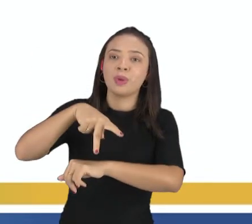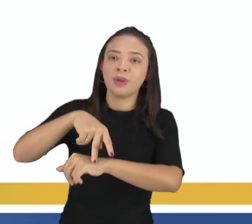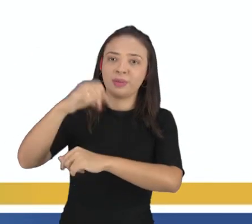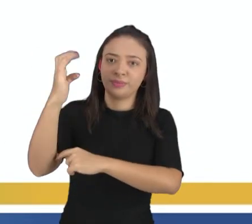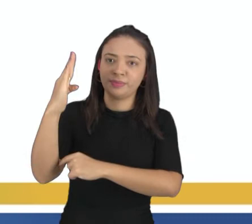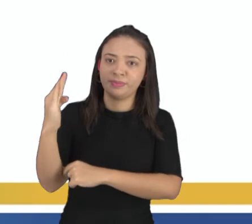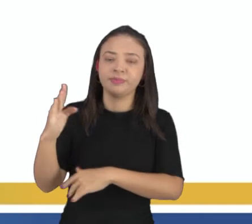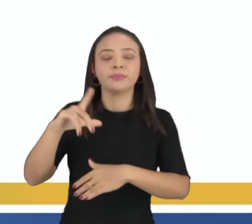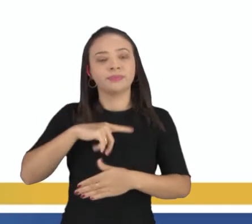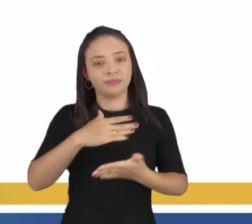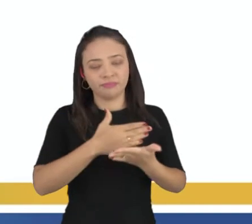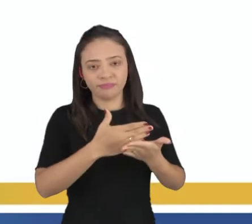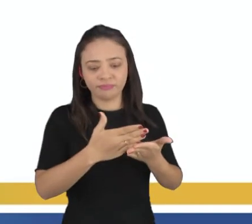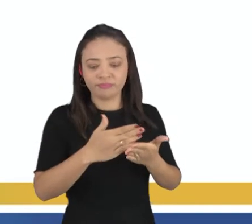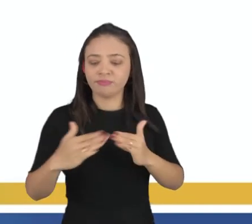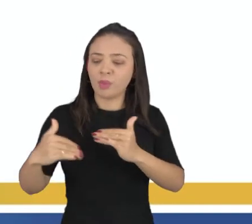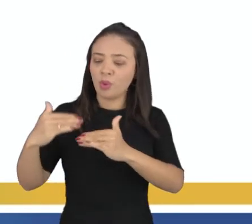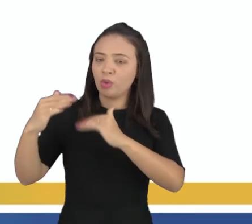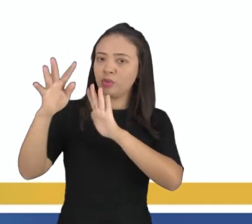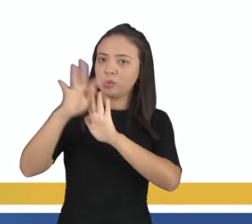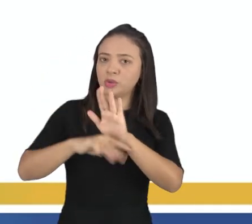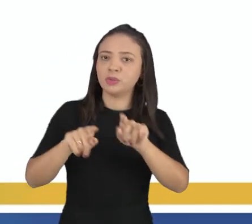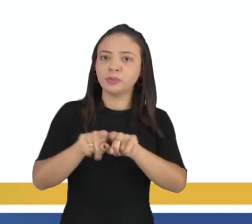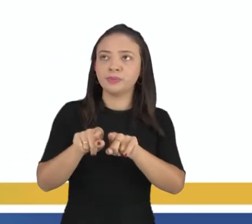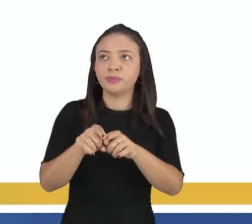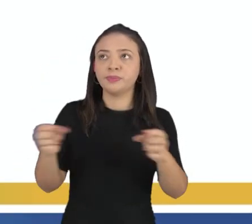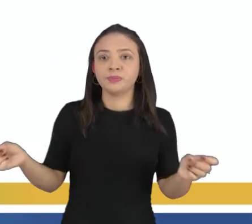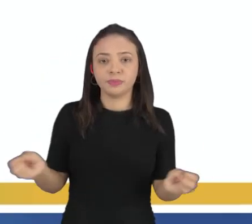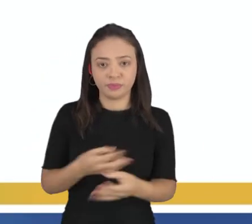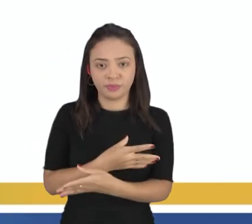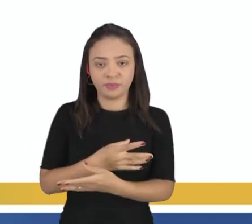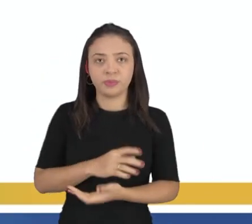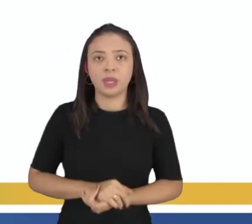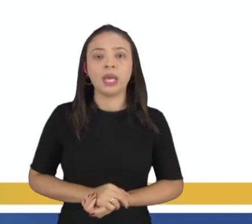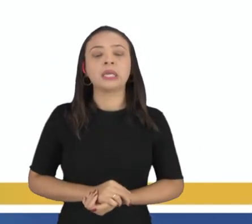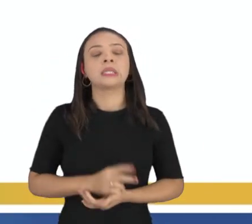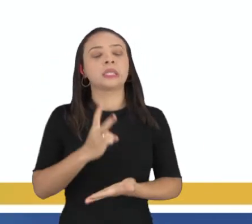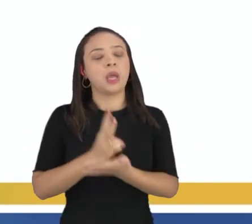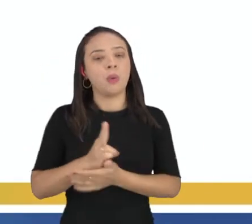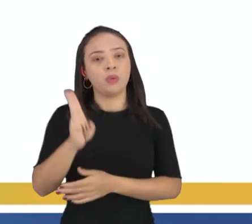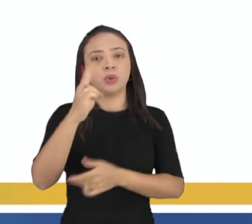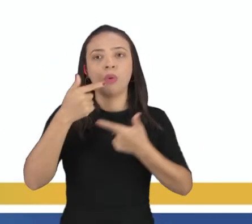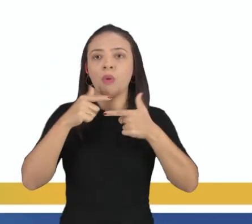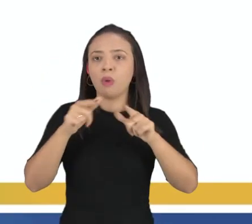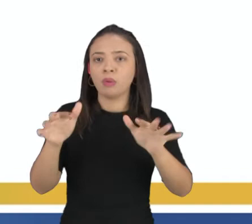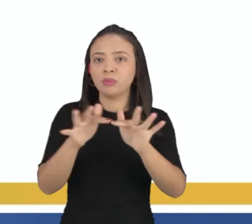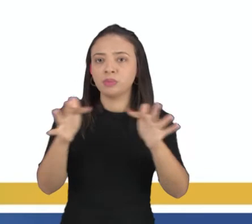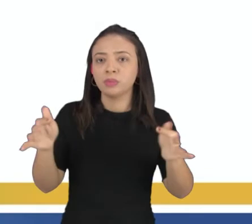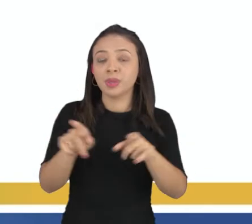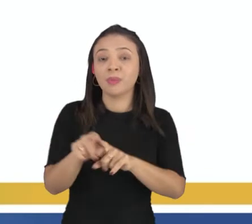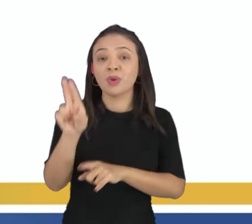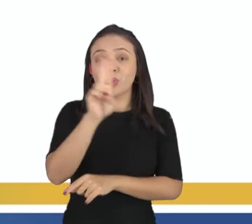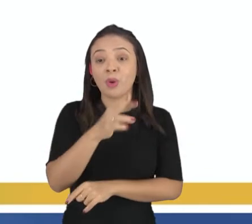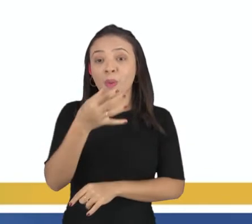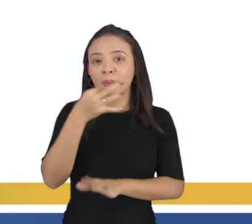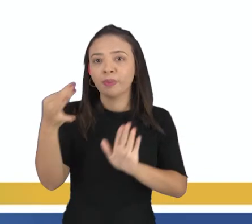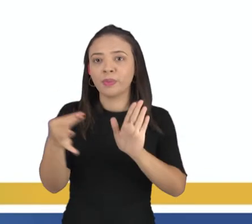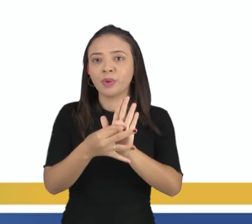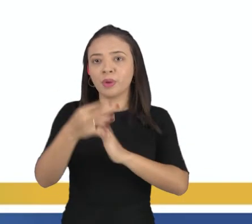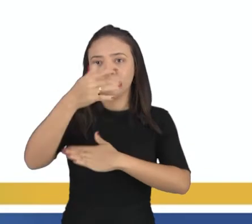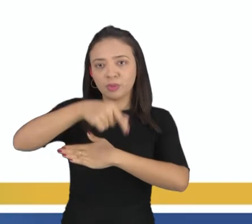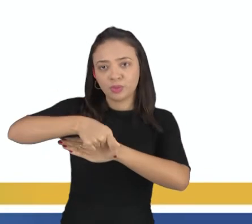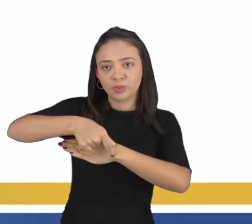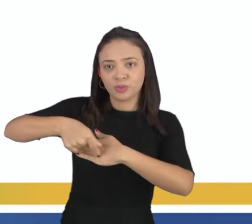nós temos a introdução, desenvolvimento e conclusão. Sempre com a linguagem mais simples e utilizando a opinião do